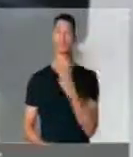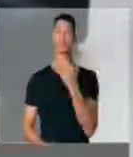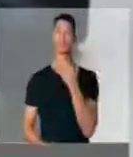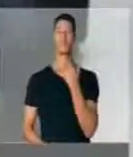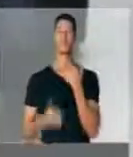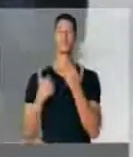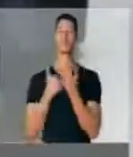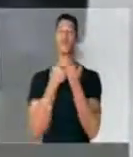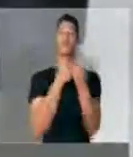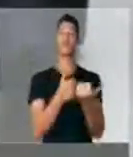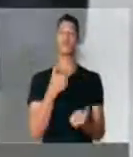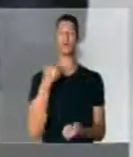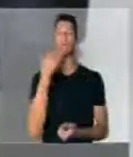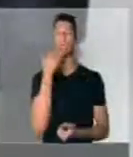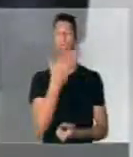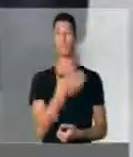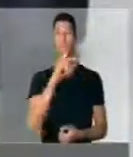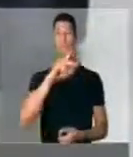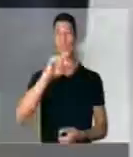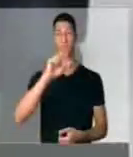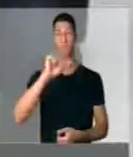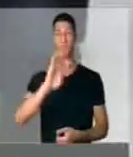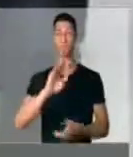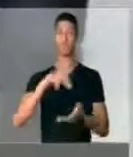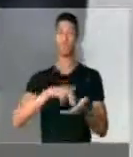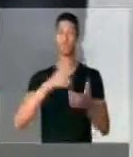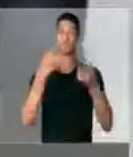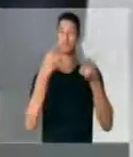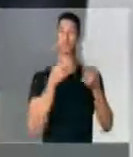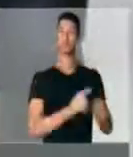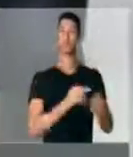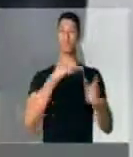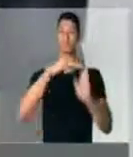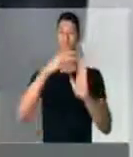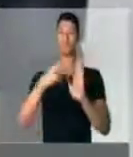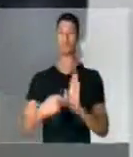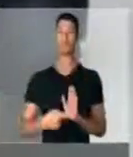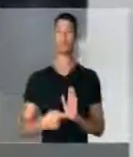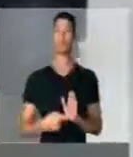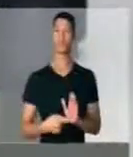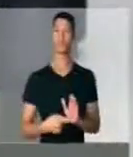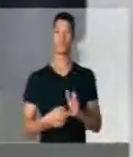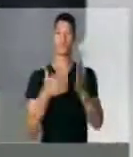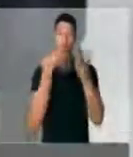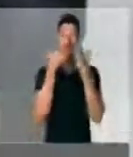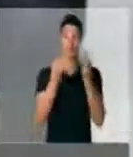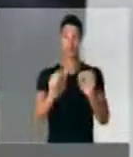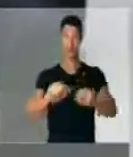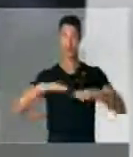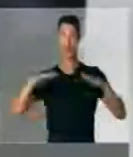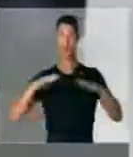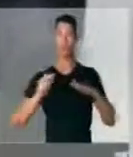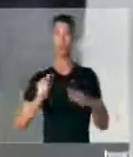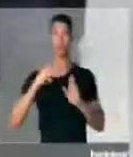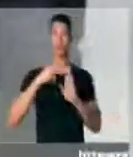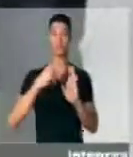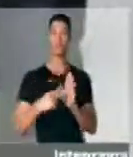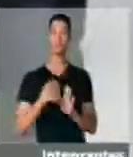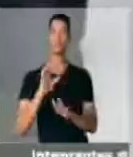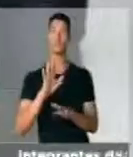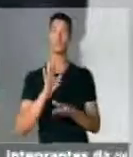podemos apoiá-la. Eu peço ao PSB que se posicione contra essa MP e chamar a atenção do plenário. Essa